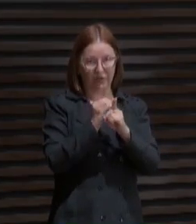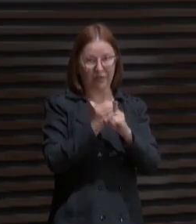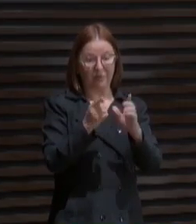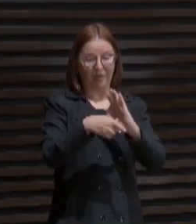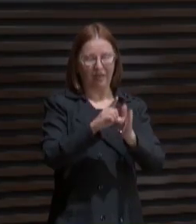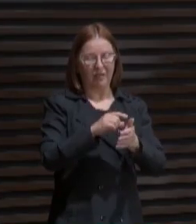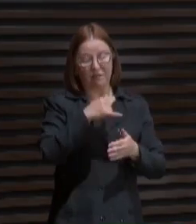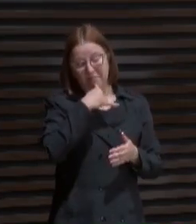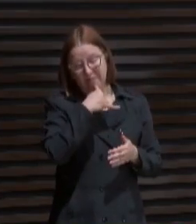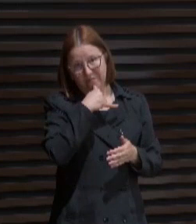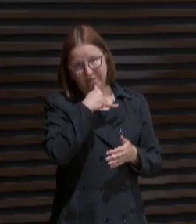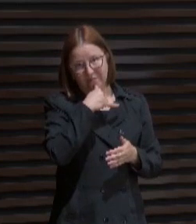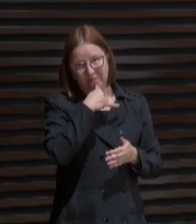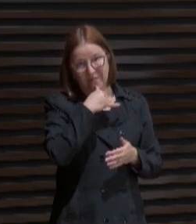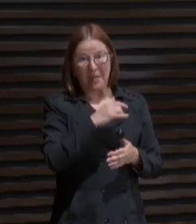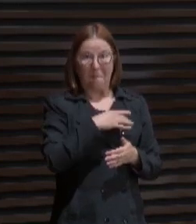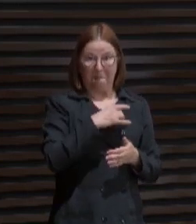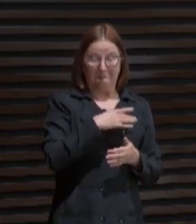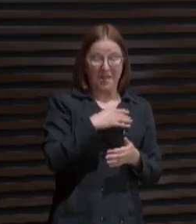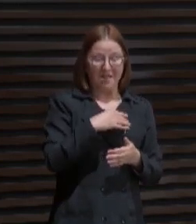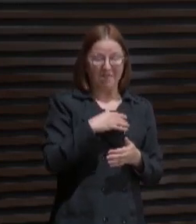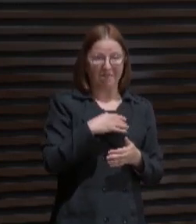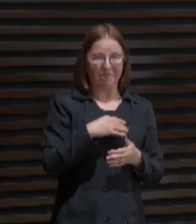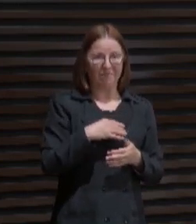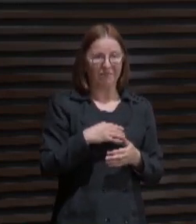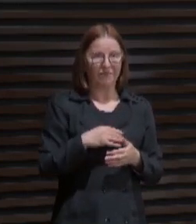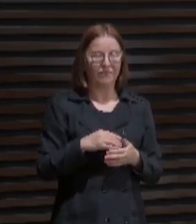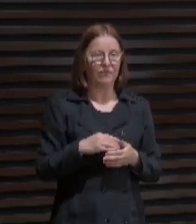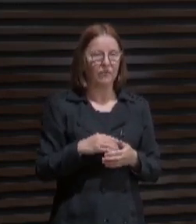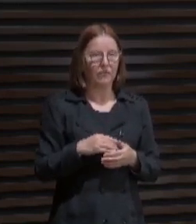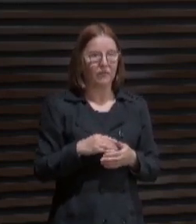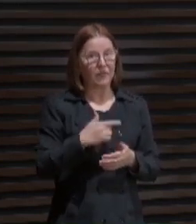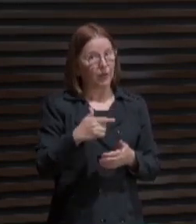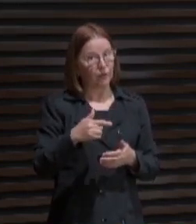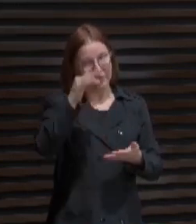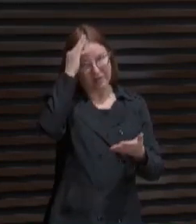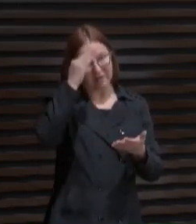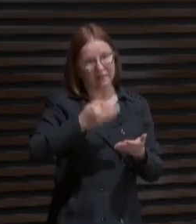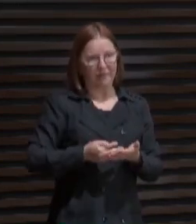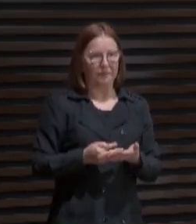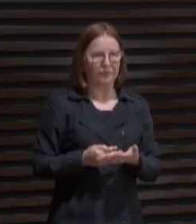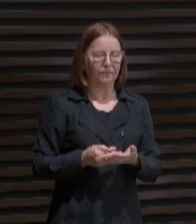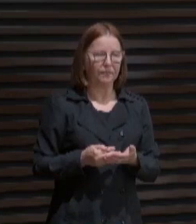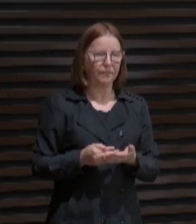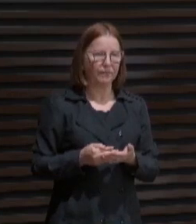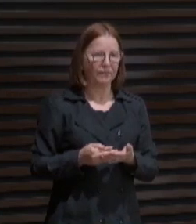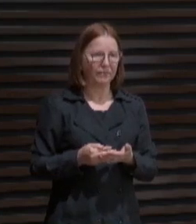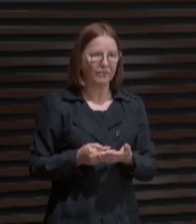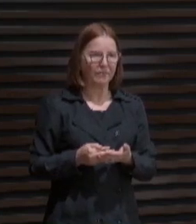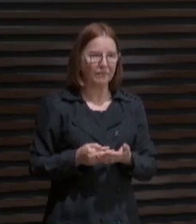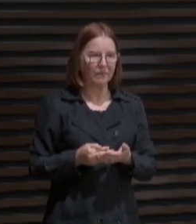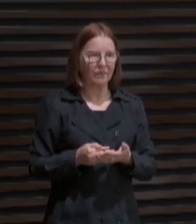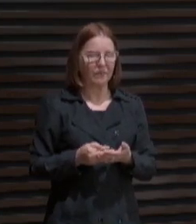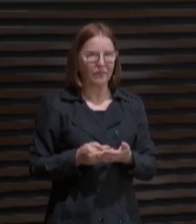entristecidos, com medo diante de tudo aquilo, e sem fé, por quê? O